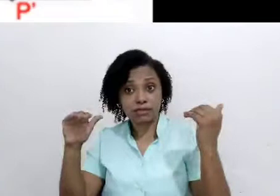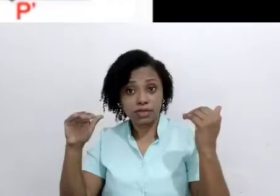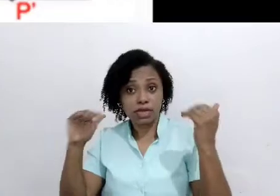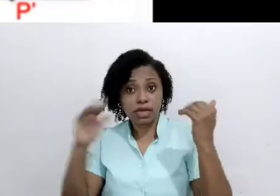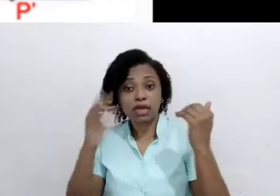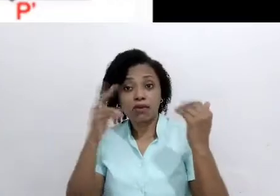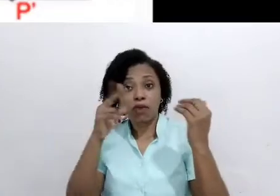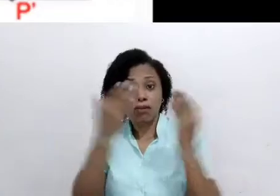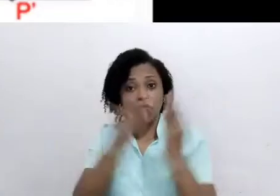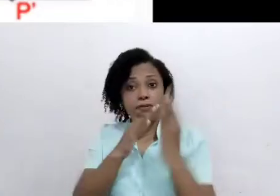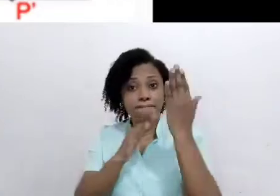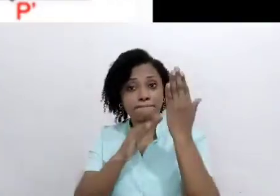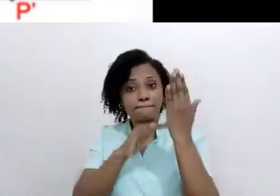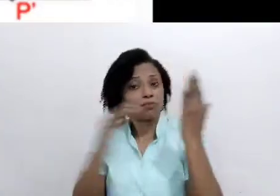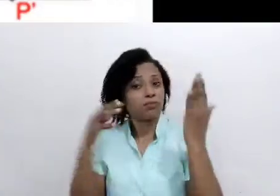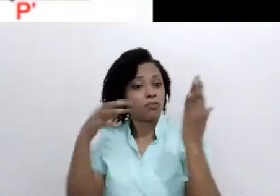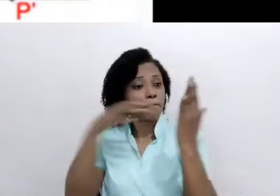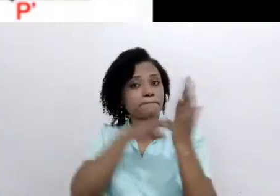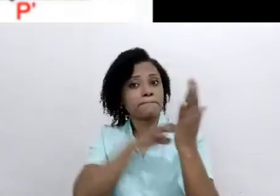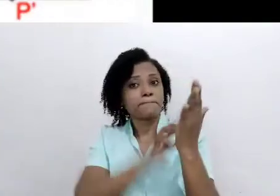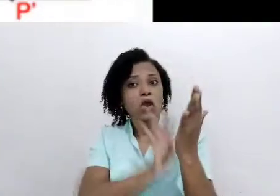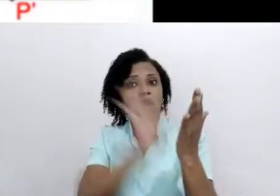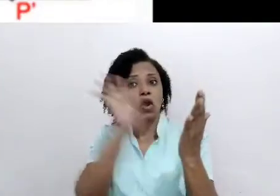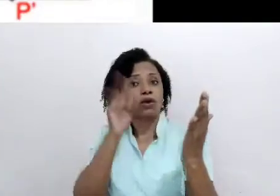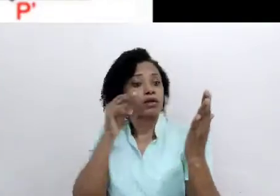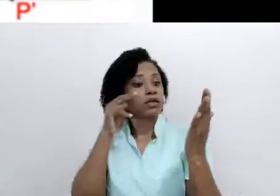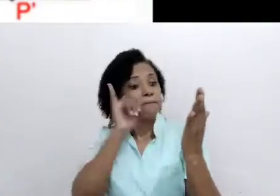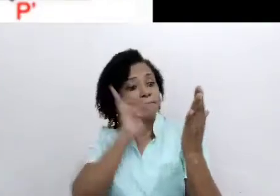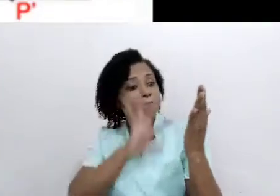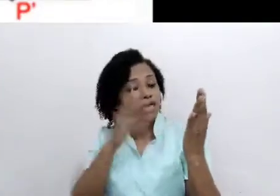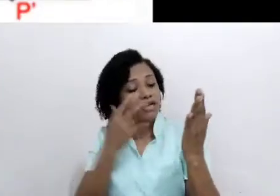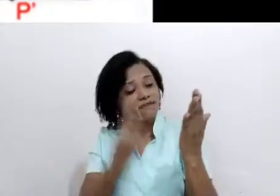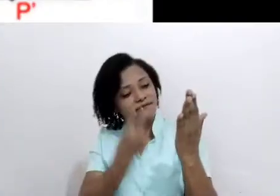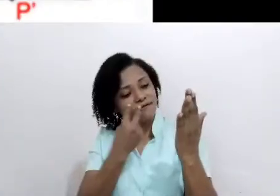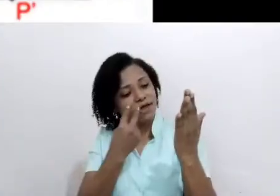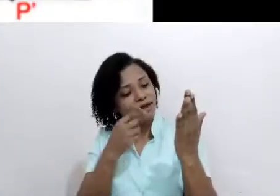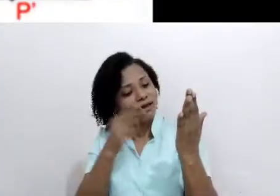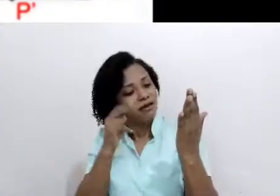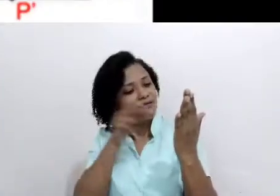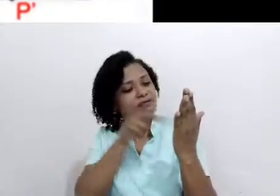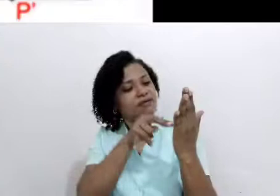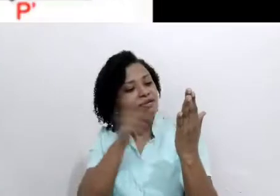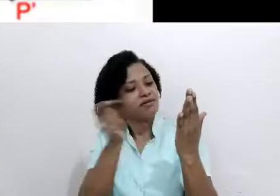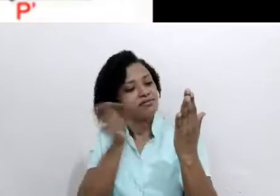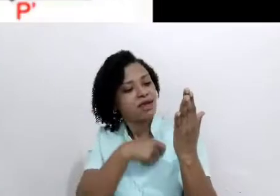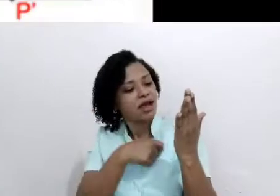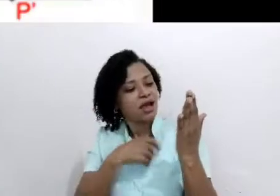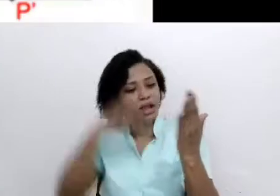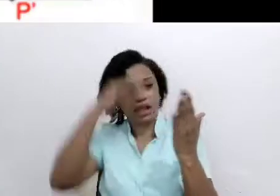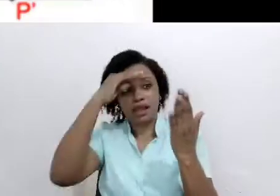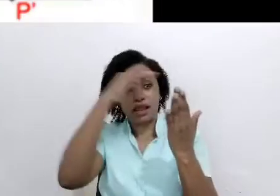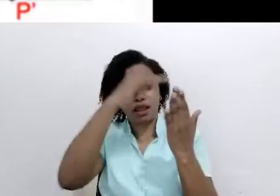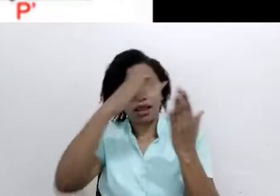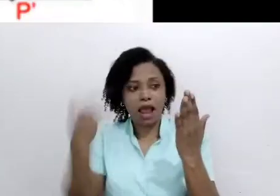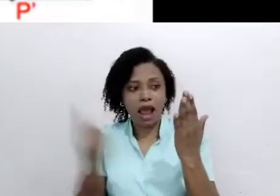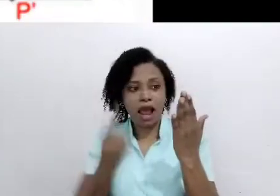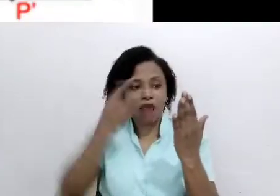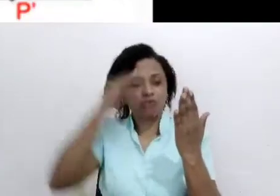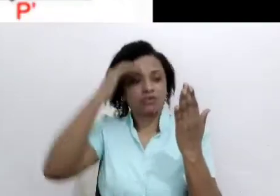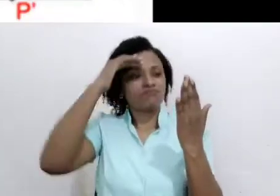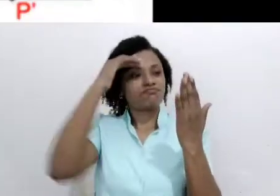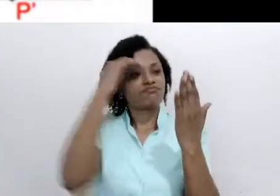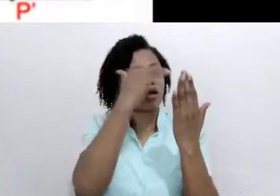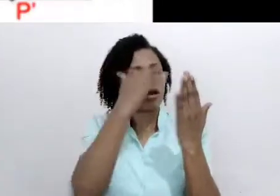têm o mesmo tamanho que o objeto, ou seja, aquela nossa imagem que a gente está vendo ali do outro lado do espelho tem a nossa mesma